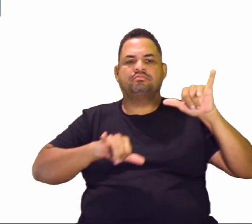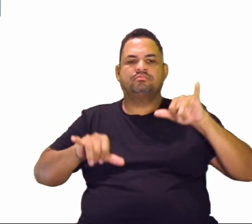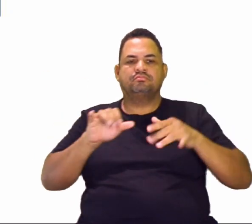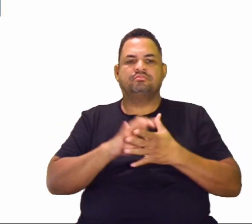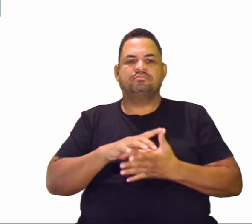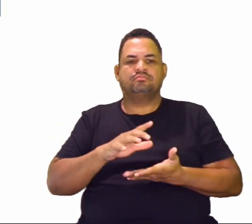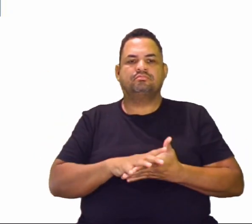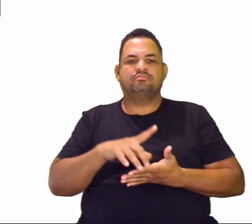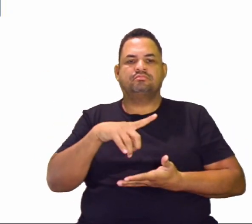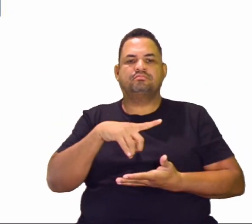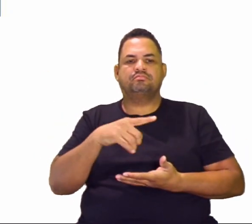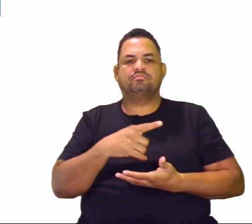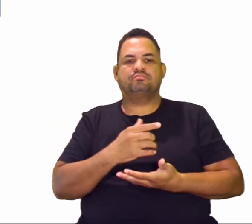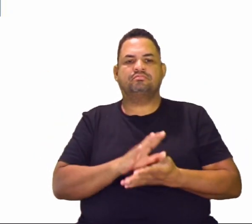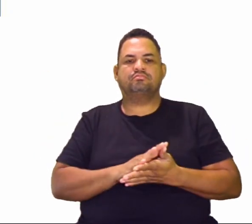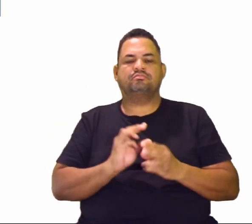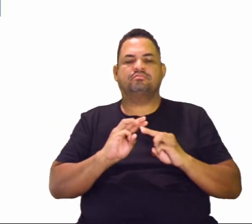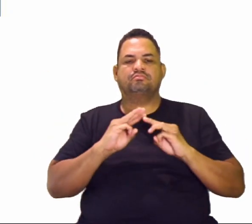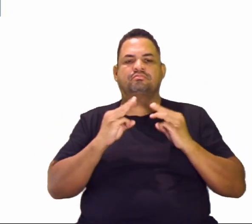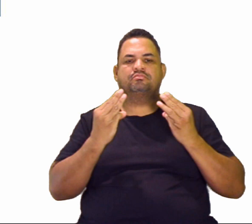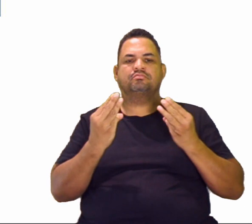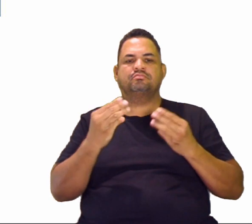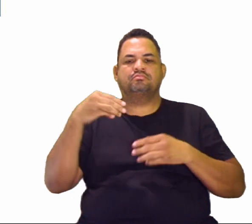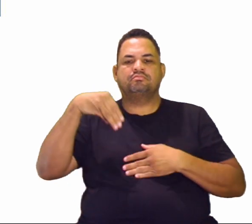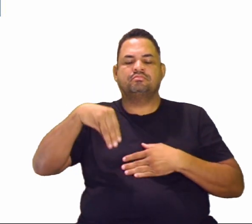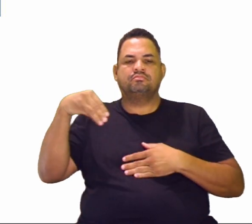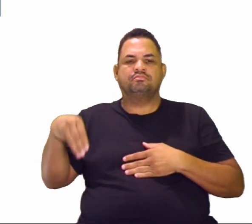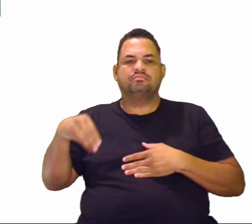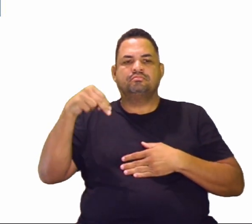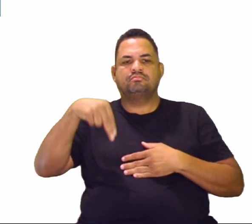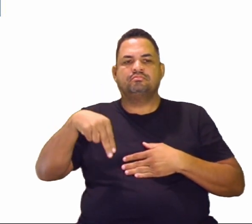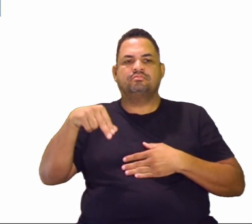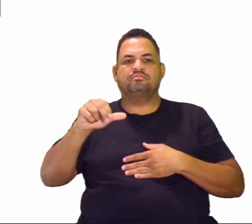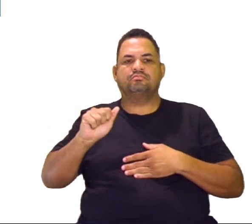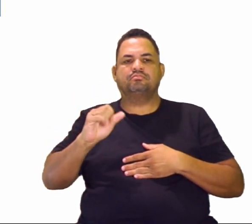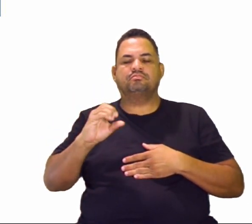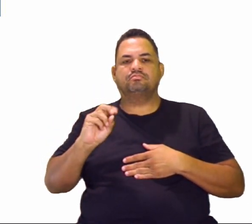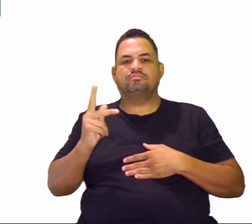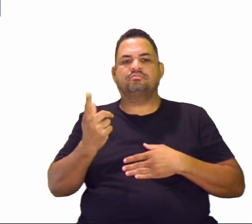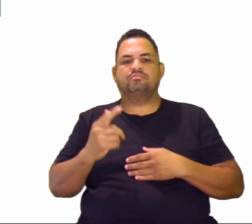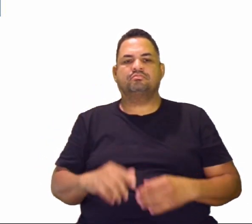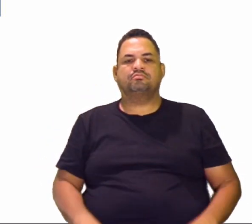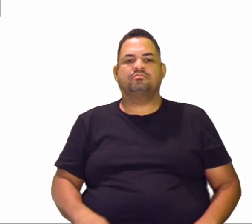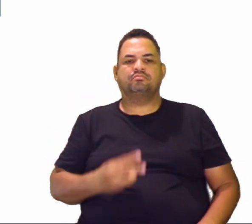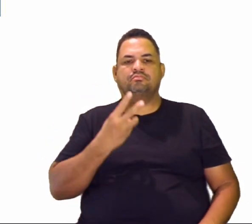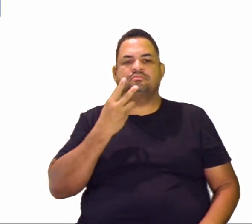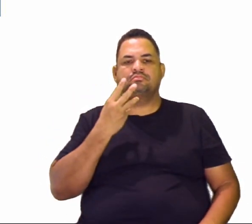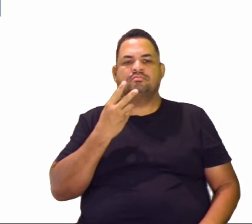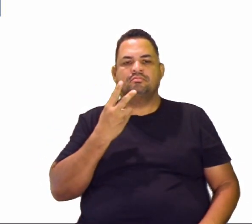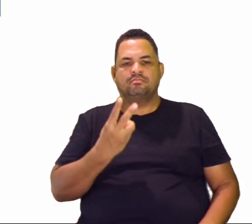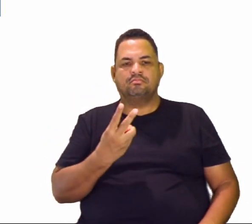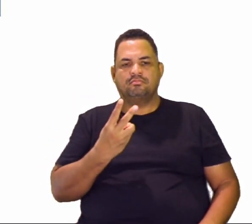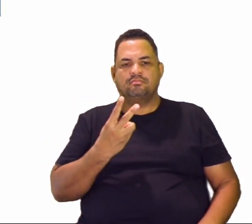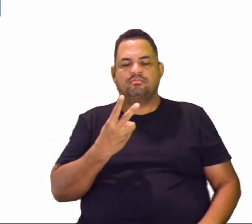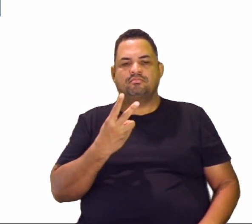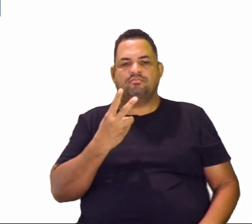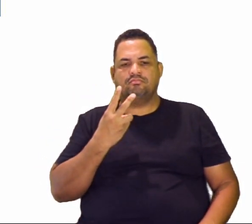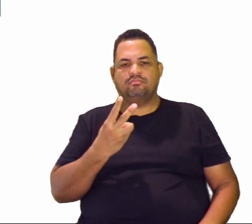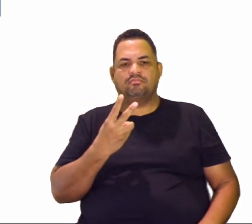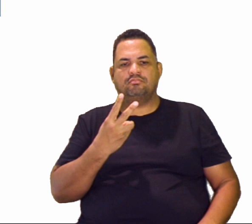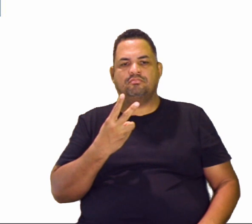nós chegaremos que a massa molar do NaOH será 23 vezes 1